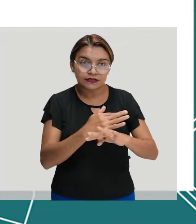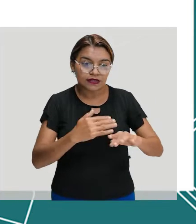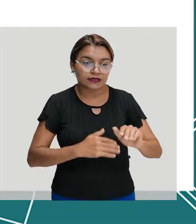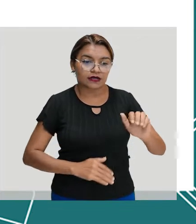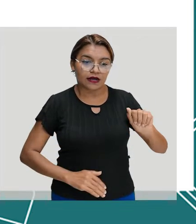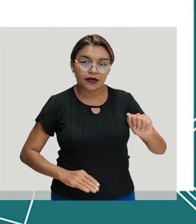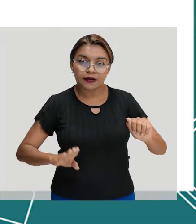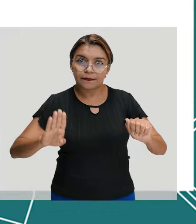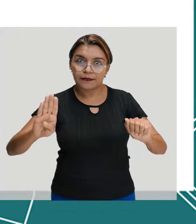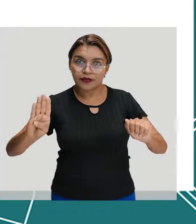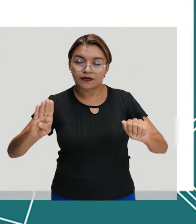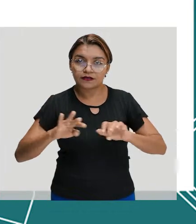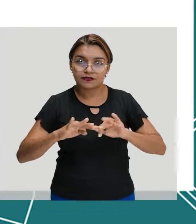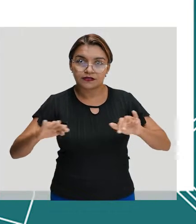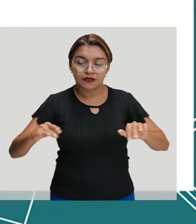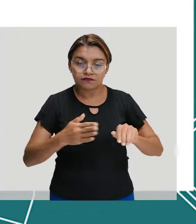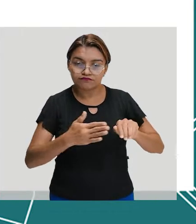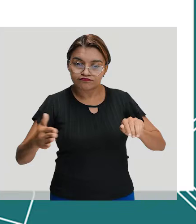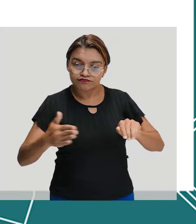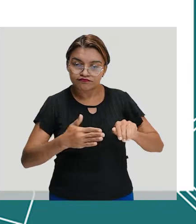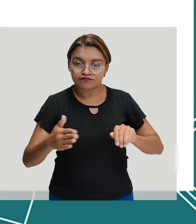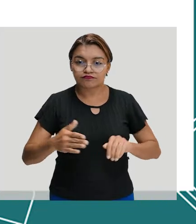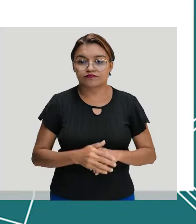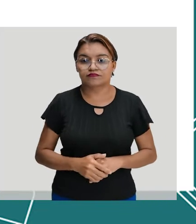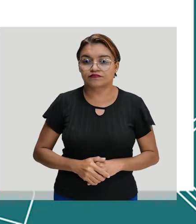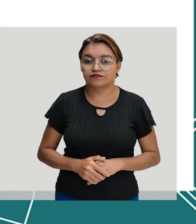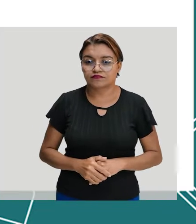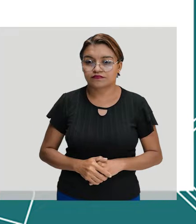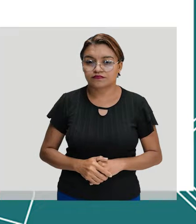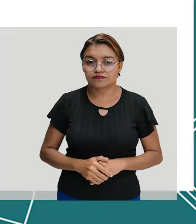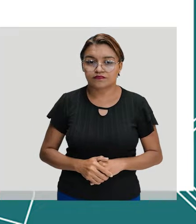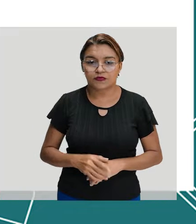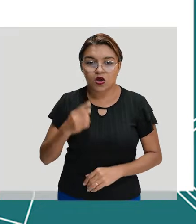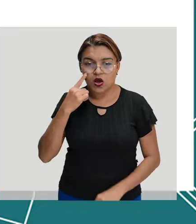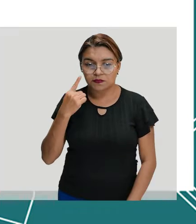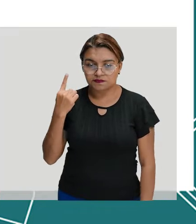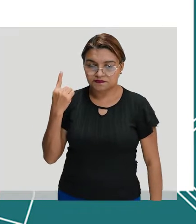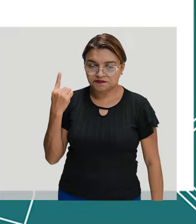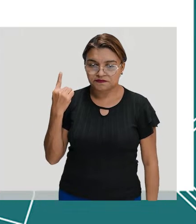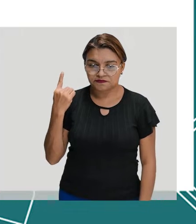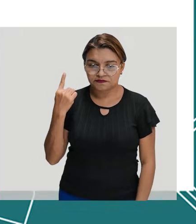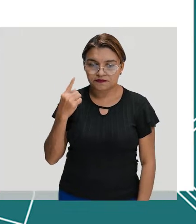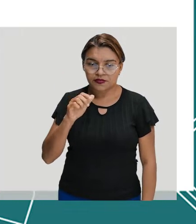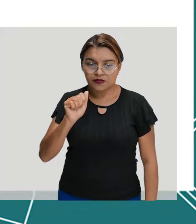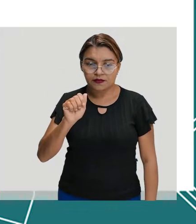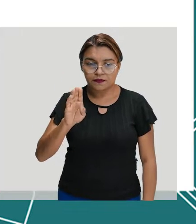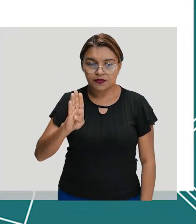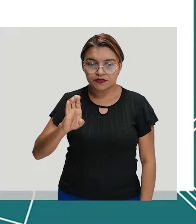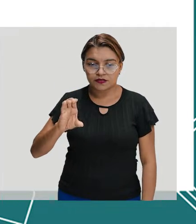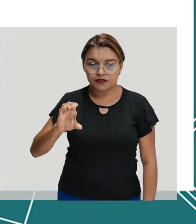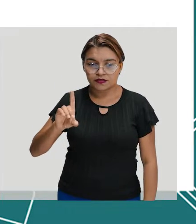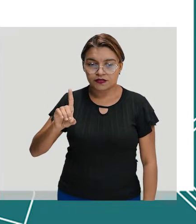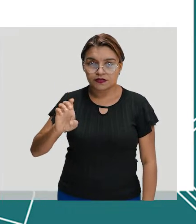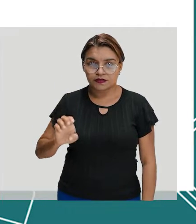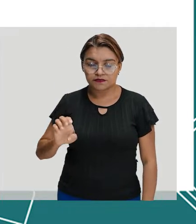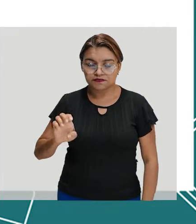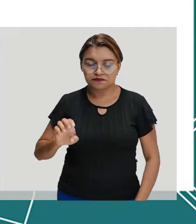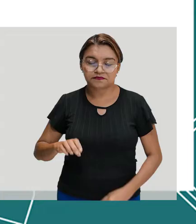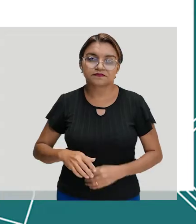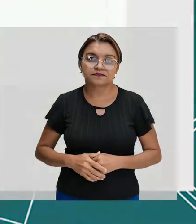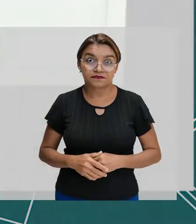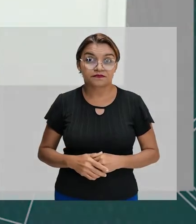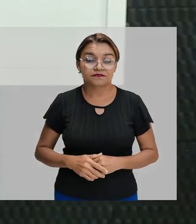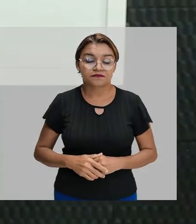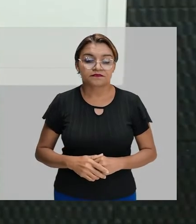será igual a uns 50 3:33 350 seja 50 ou 75